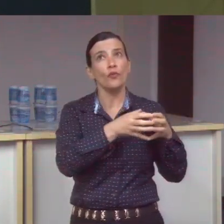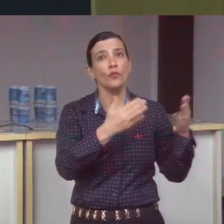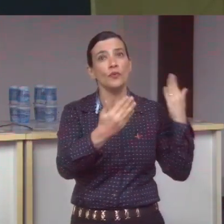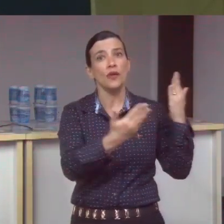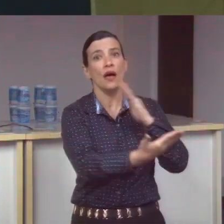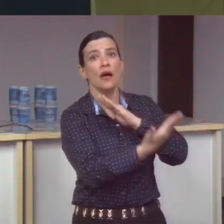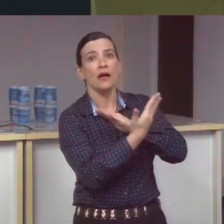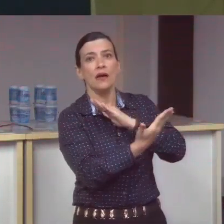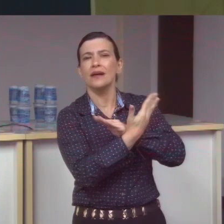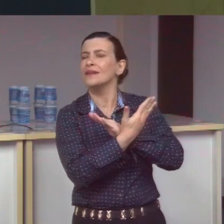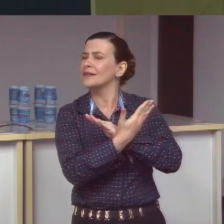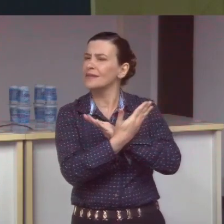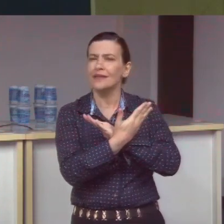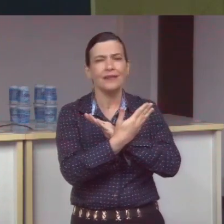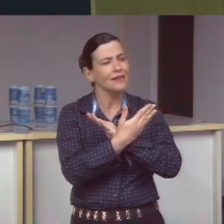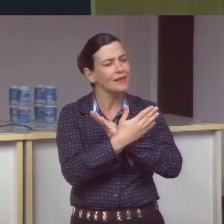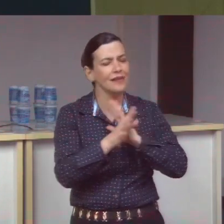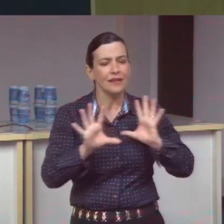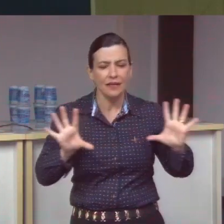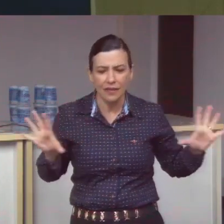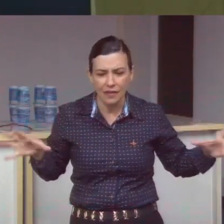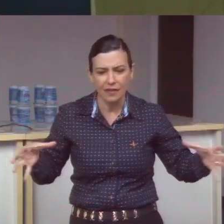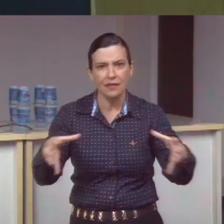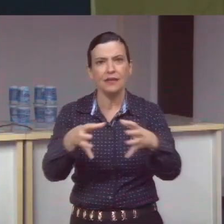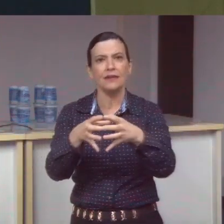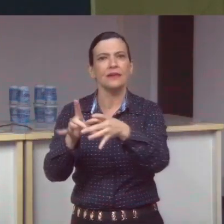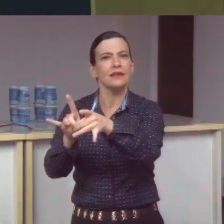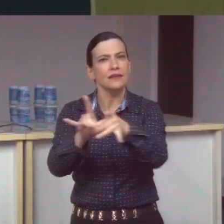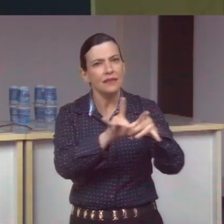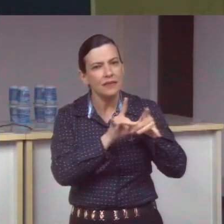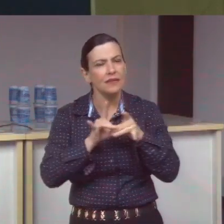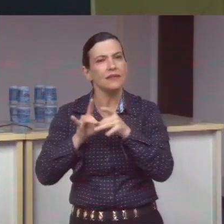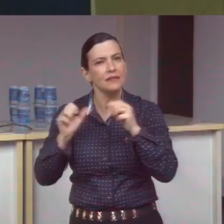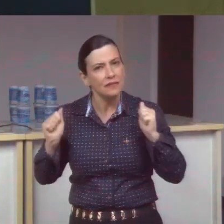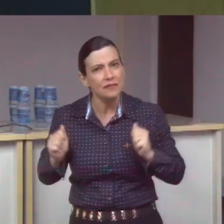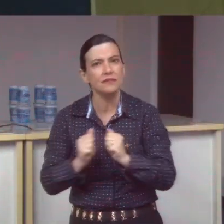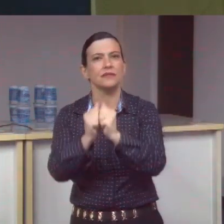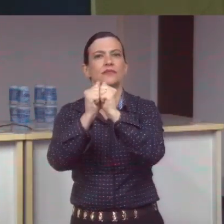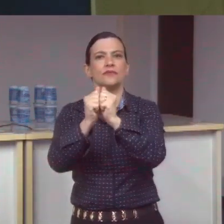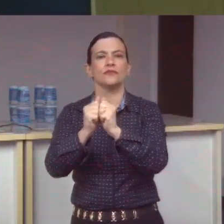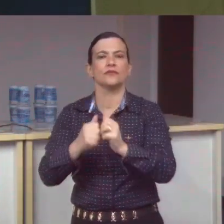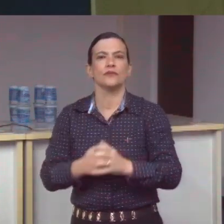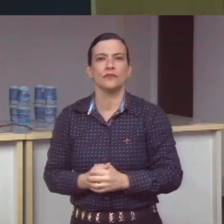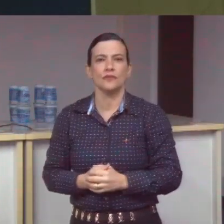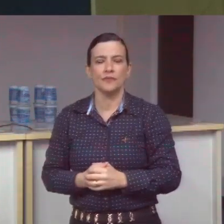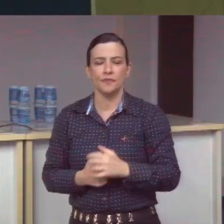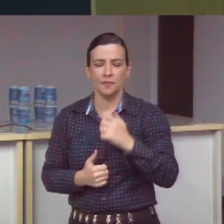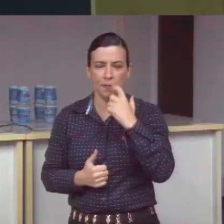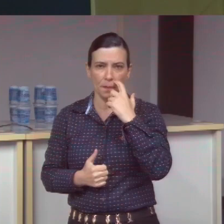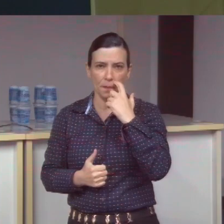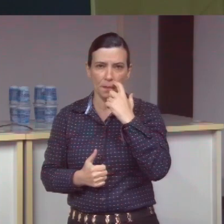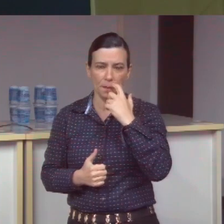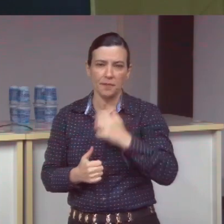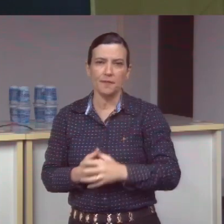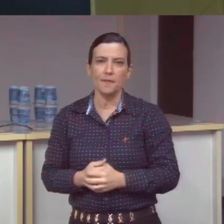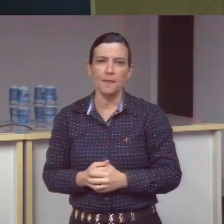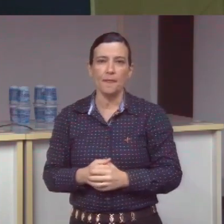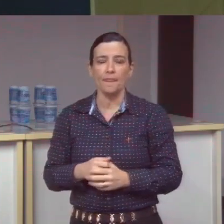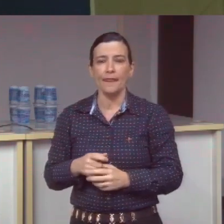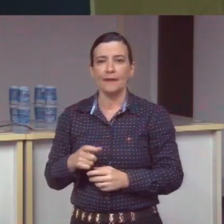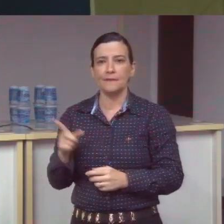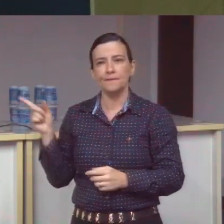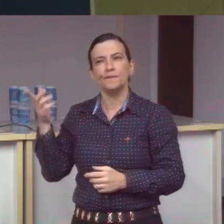que acontece com todo mundo junto. Né? Quando a gente discute o Marco de Sendai, que já foi falado aqui, que nos